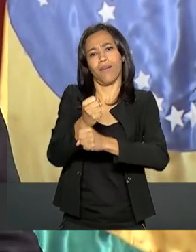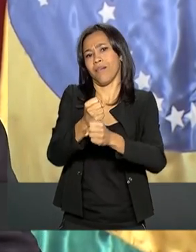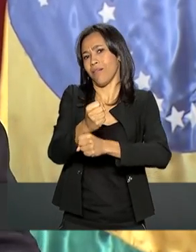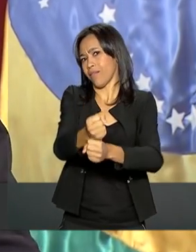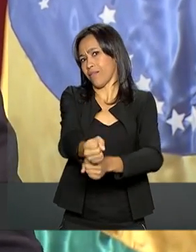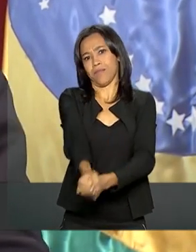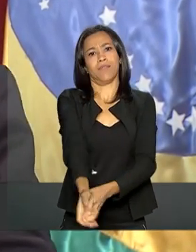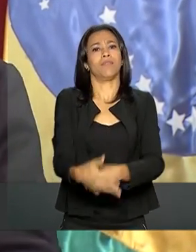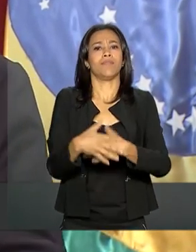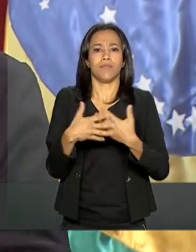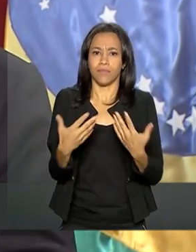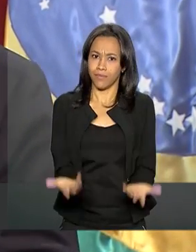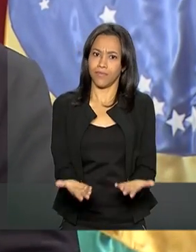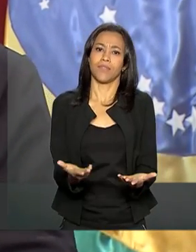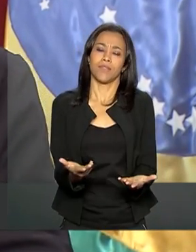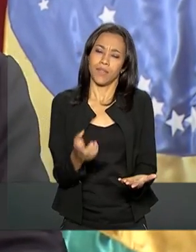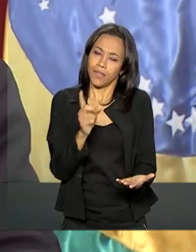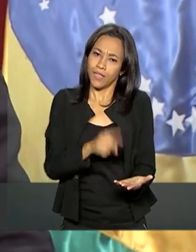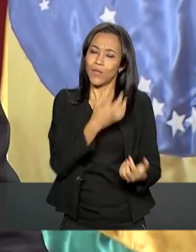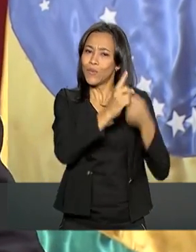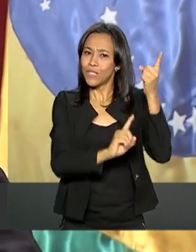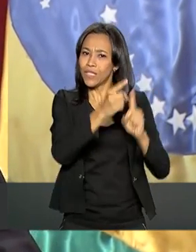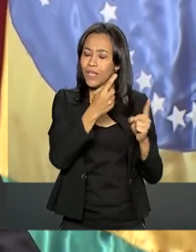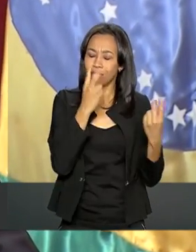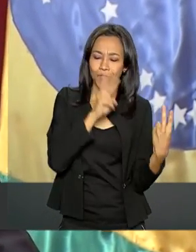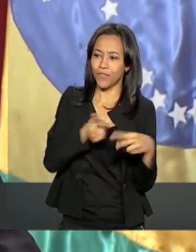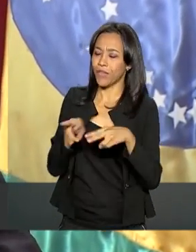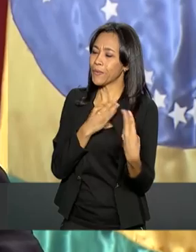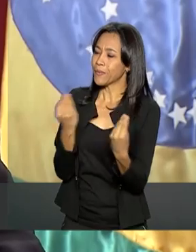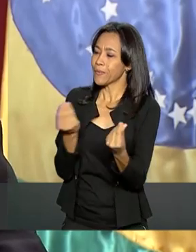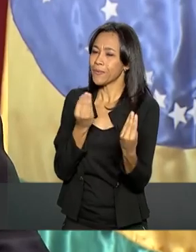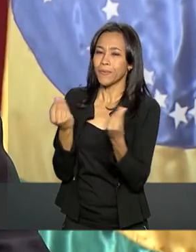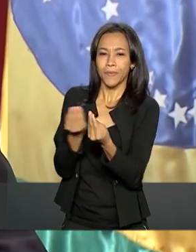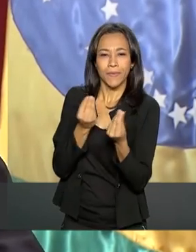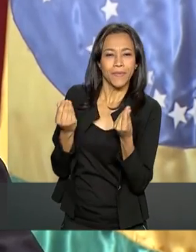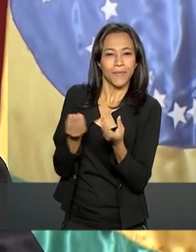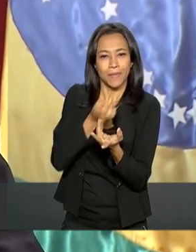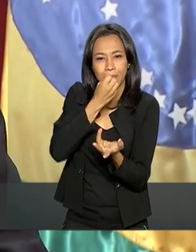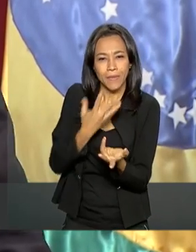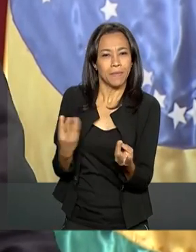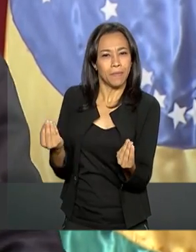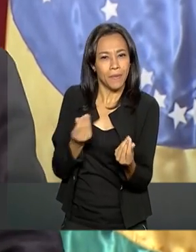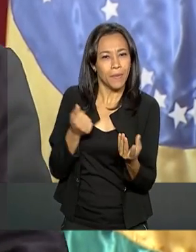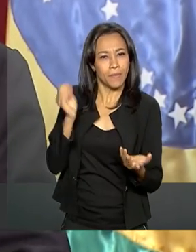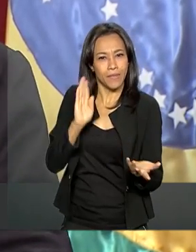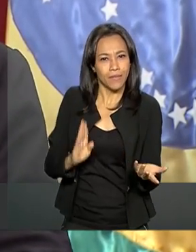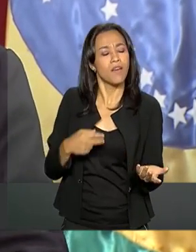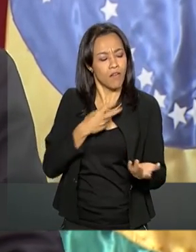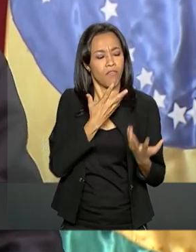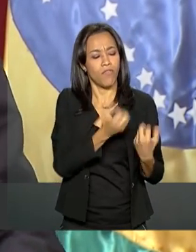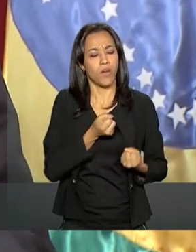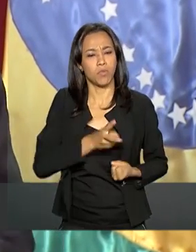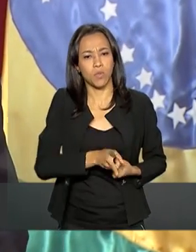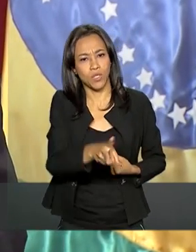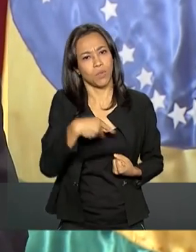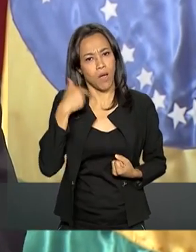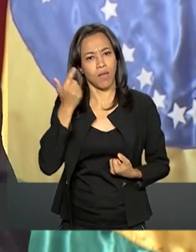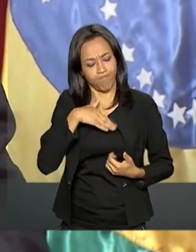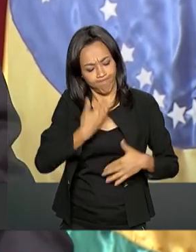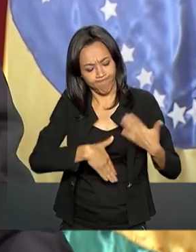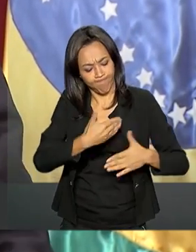sido permanente. Isso é uma coisa que os chilenos apreciam muito e valorizamos muito. Eu tenho certeza, senhor presidente Bolsonaro, que vamos continuar